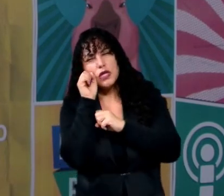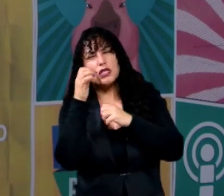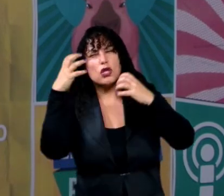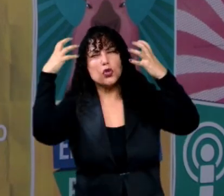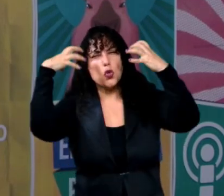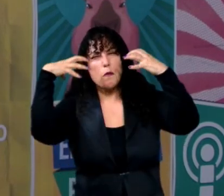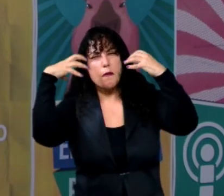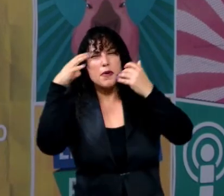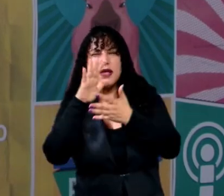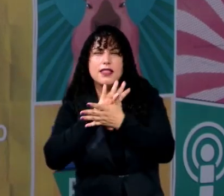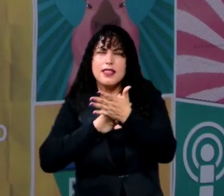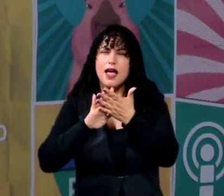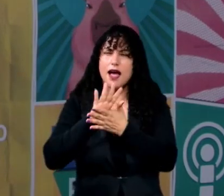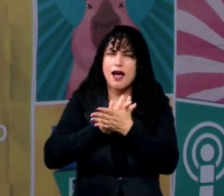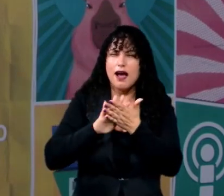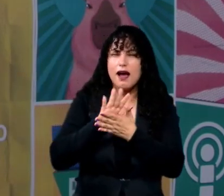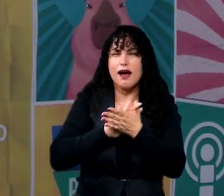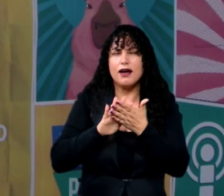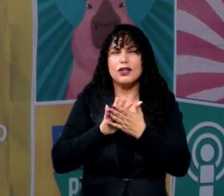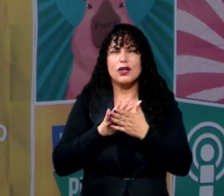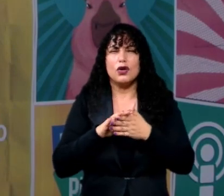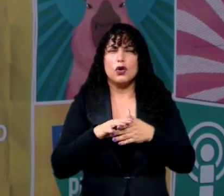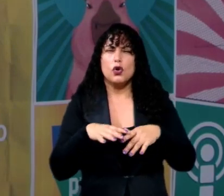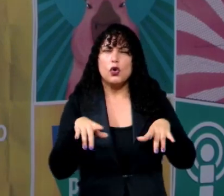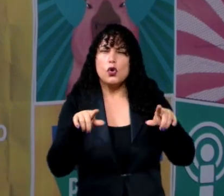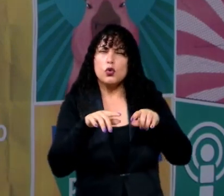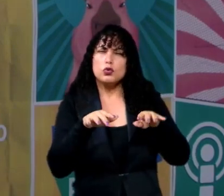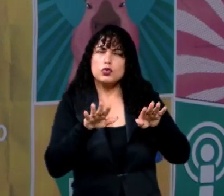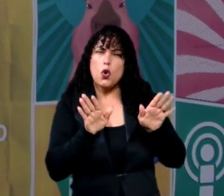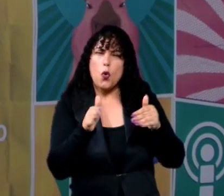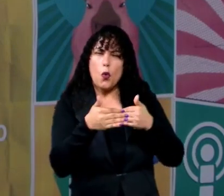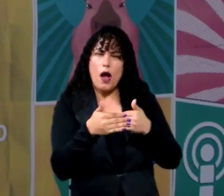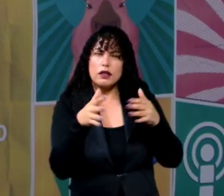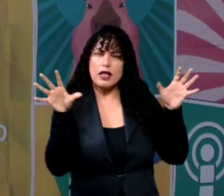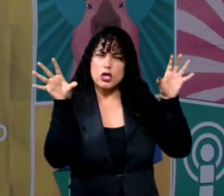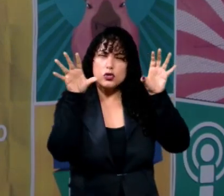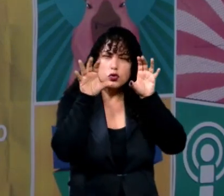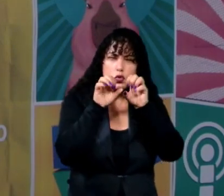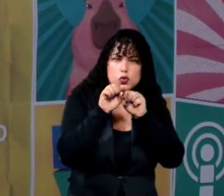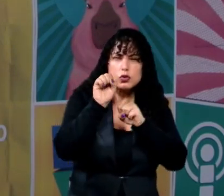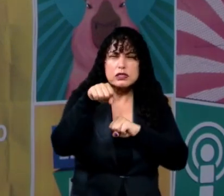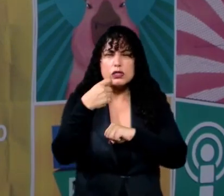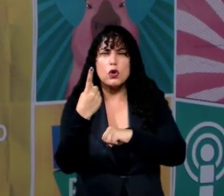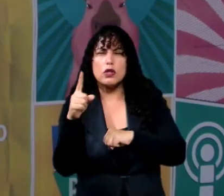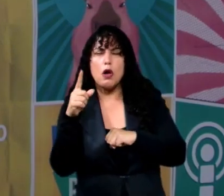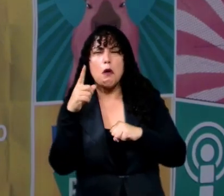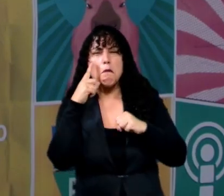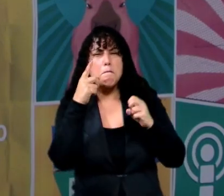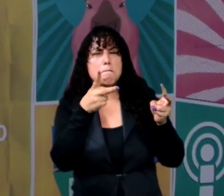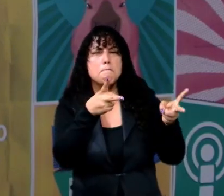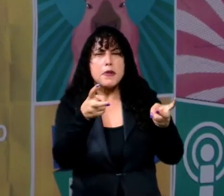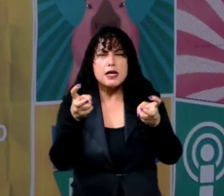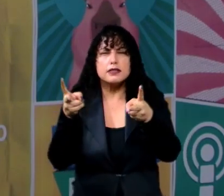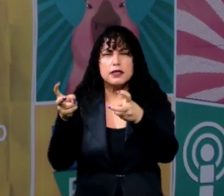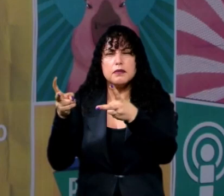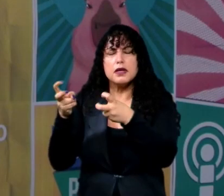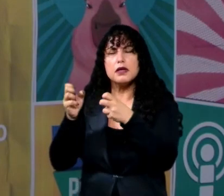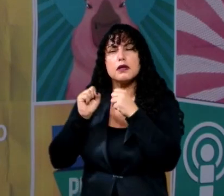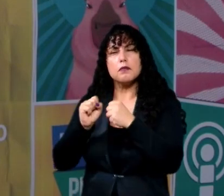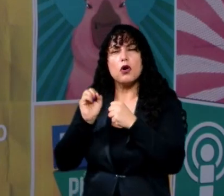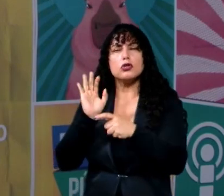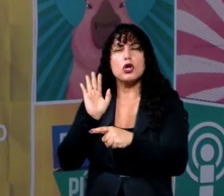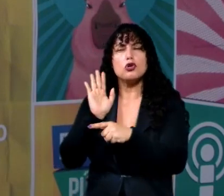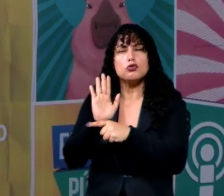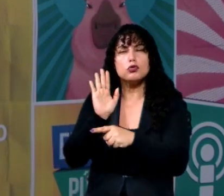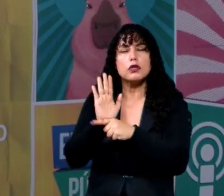um banho? O seu quarto está bem escuro ou não? Observar essas coisas que podem ajudar uma boa